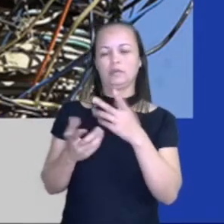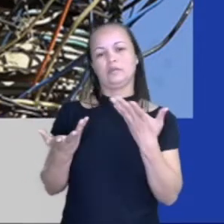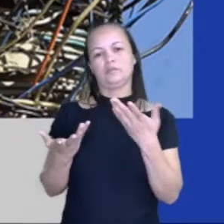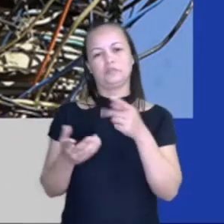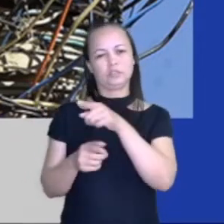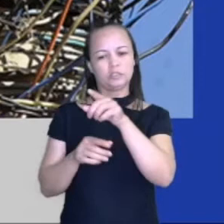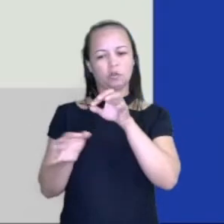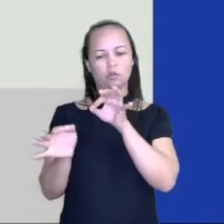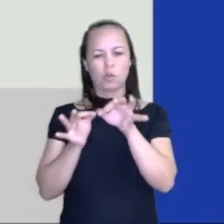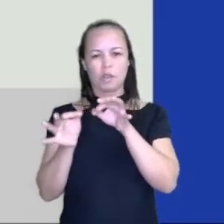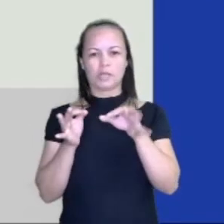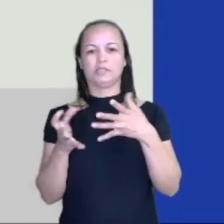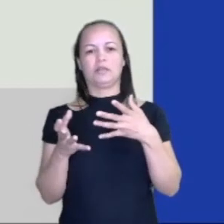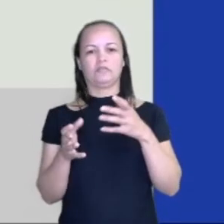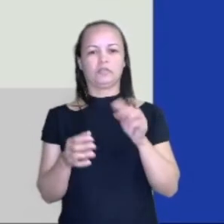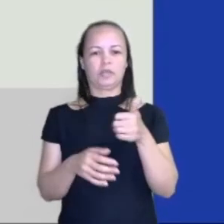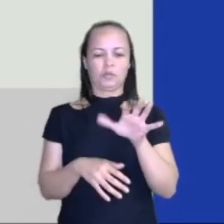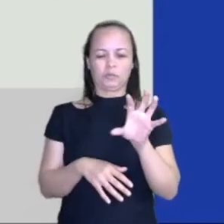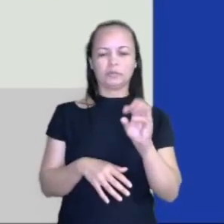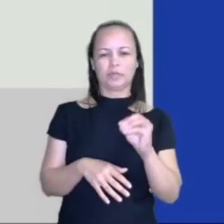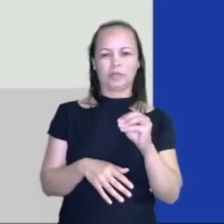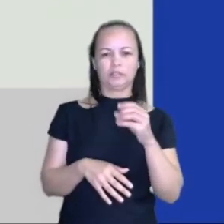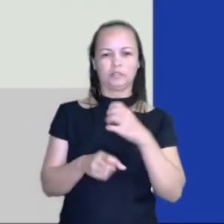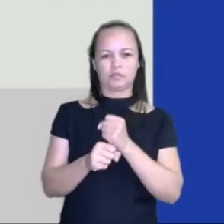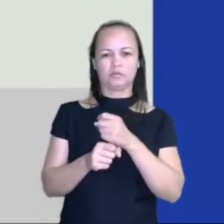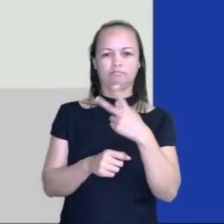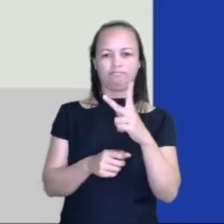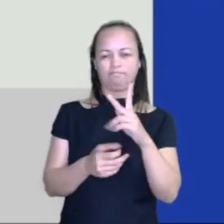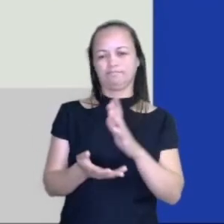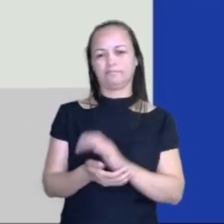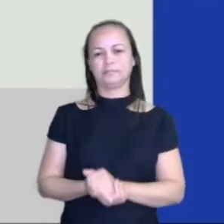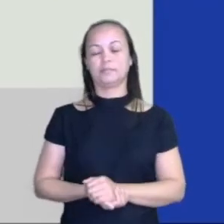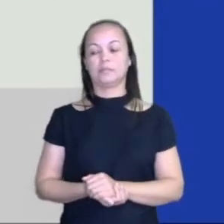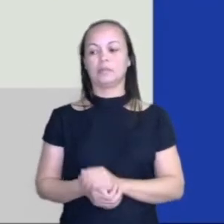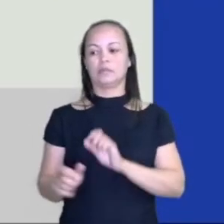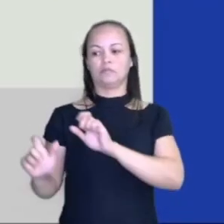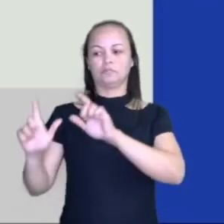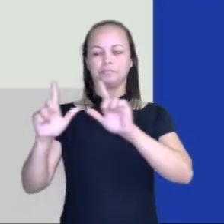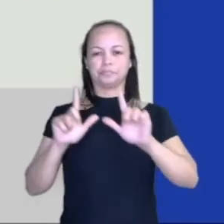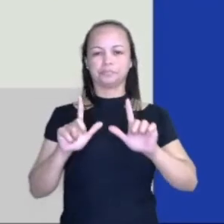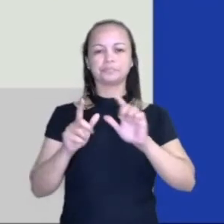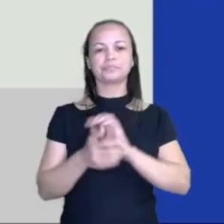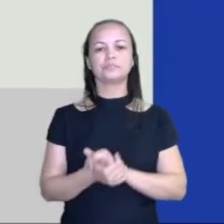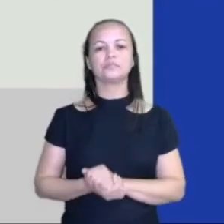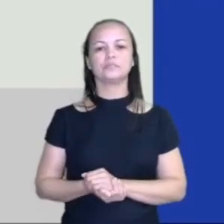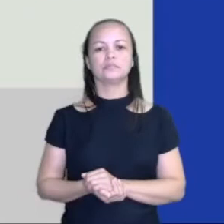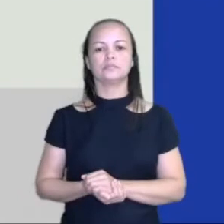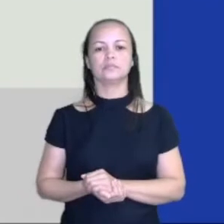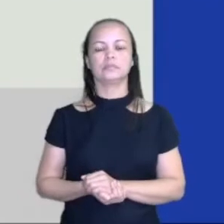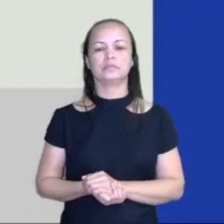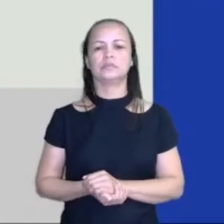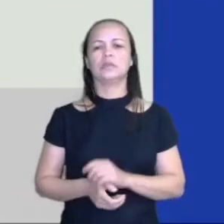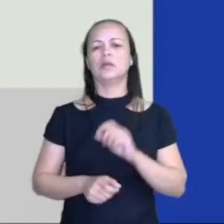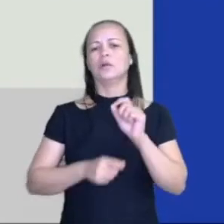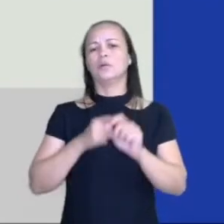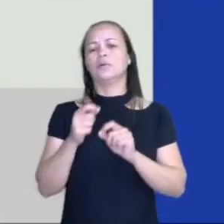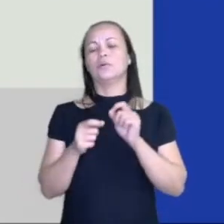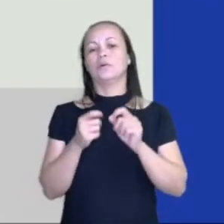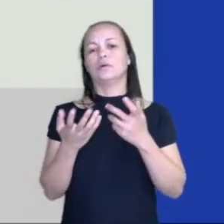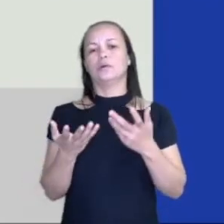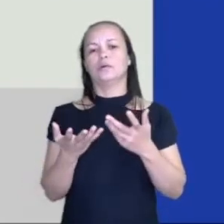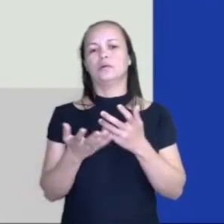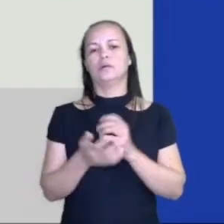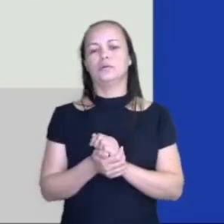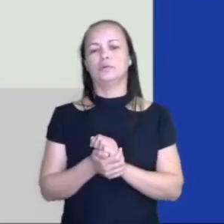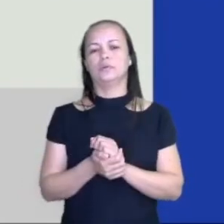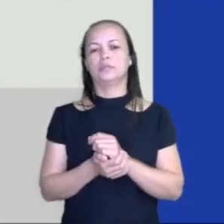10 da nota de vocês tá bom então vamos lá para você vir aqui o que como